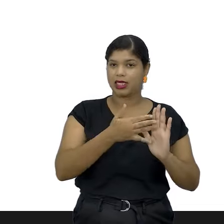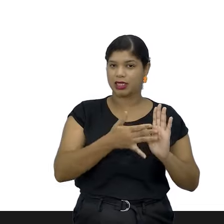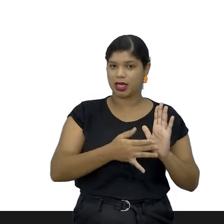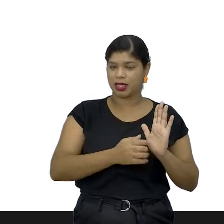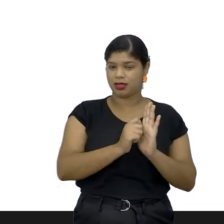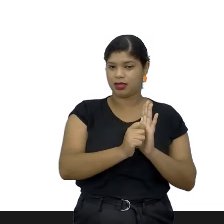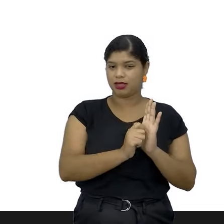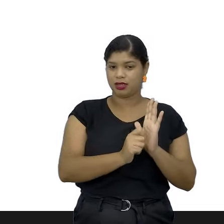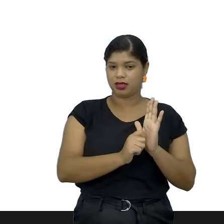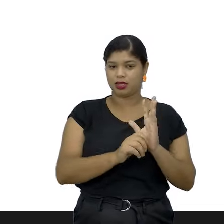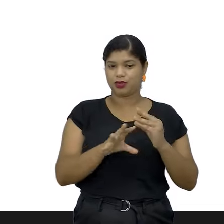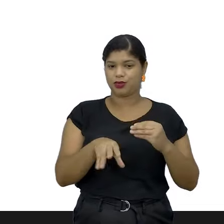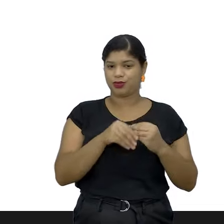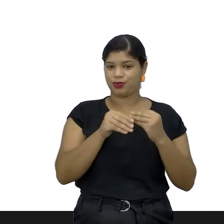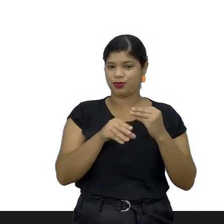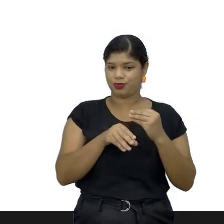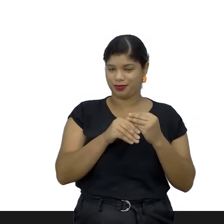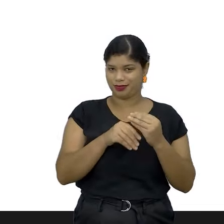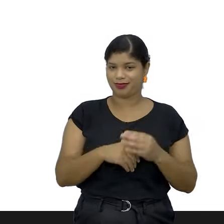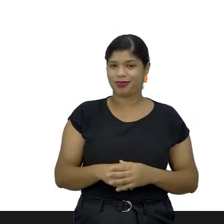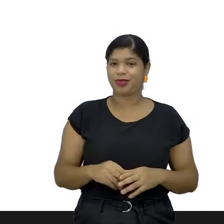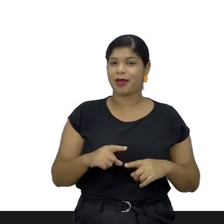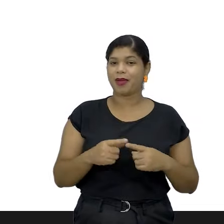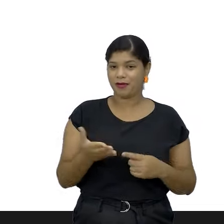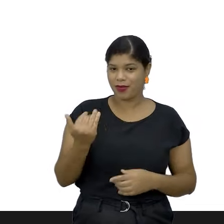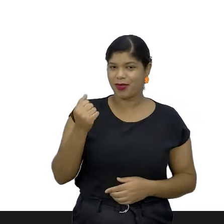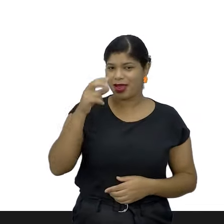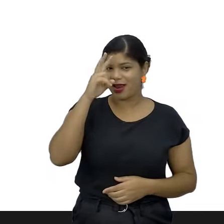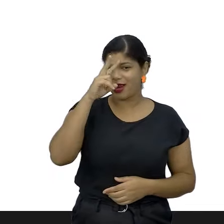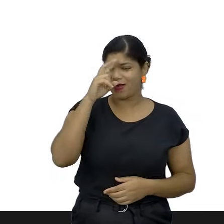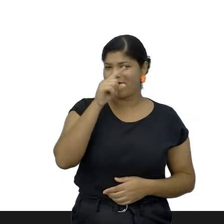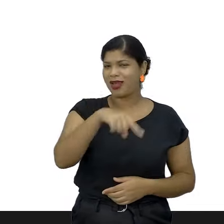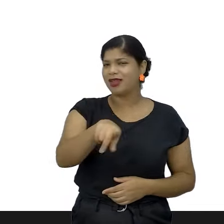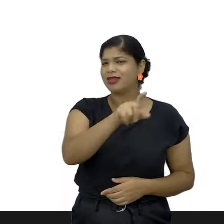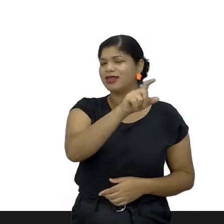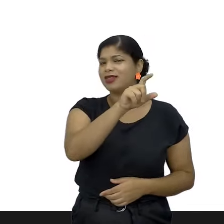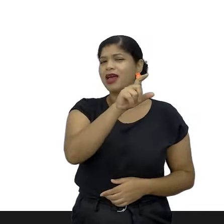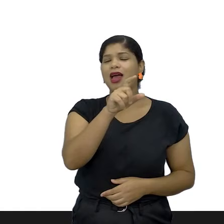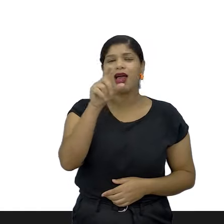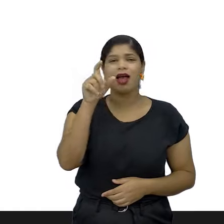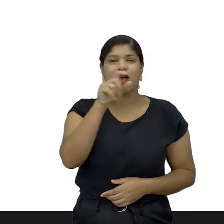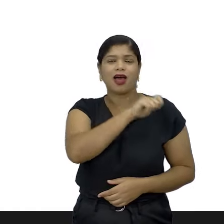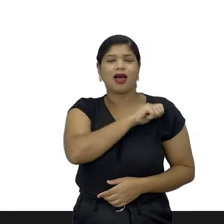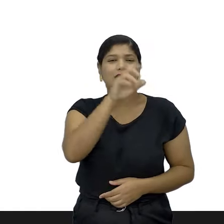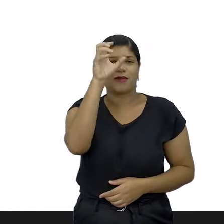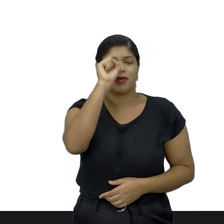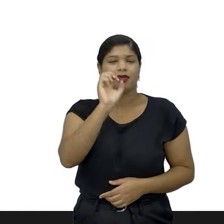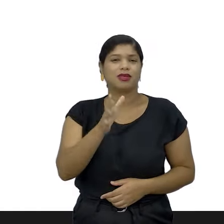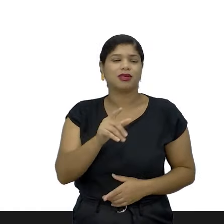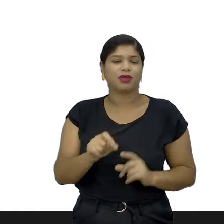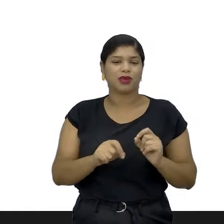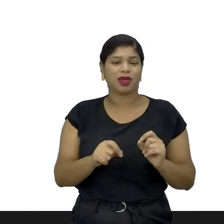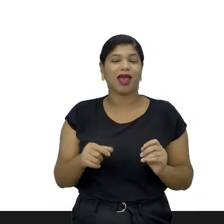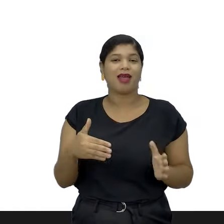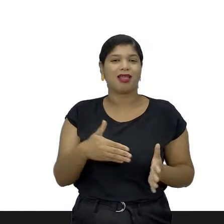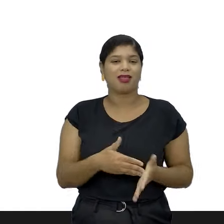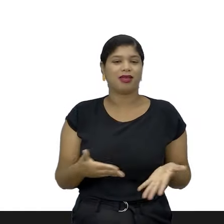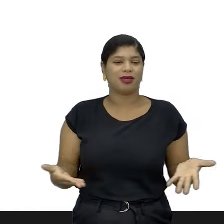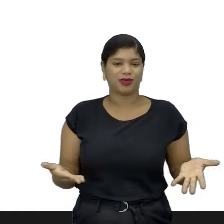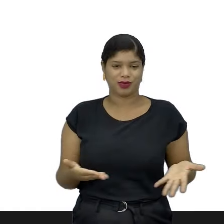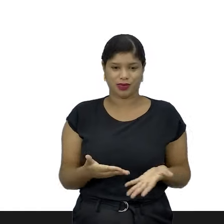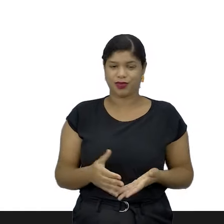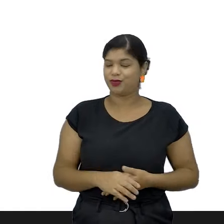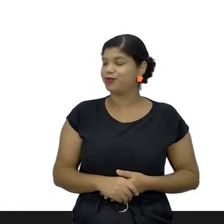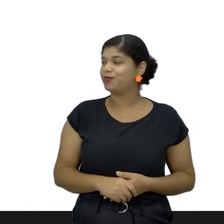da aula, nós vamos recapitular, né, o que os estudantes já aprenderam até esse momento. Inicialmente, eles